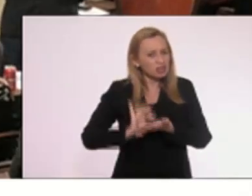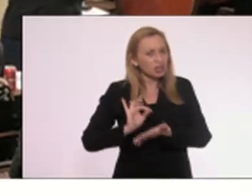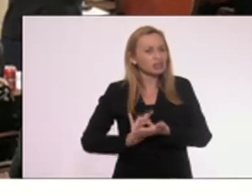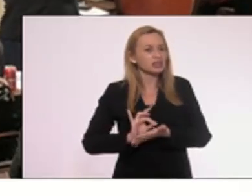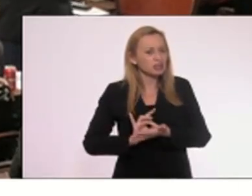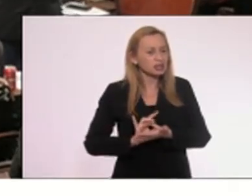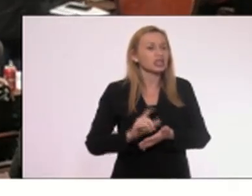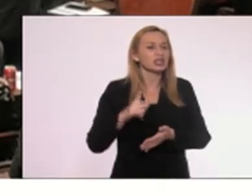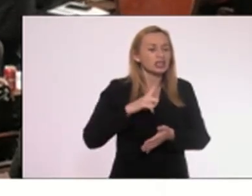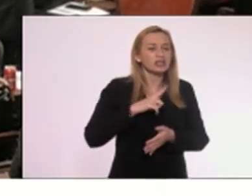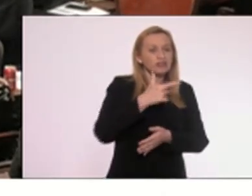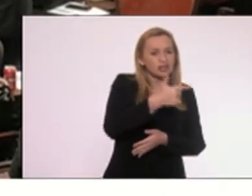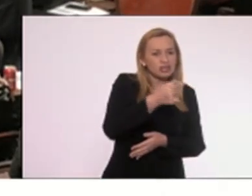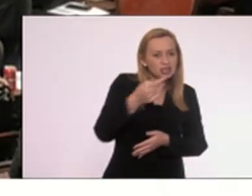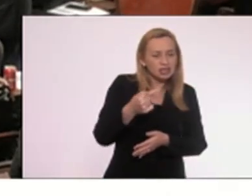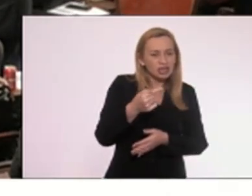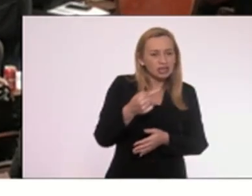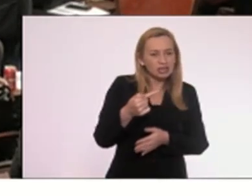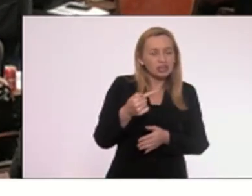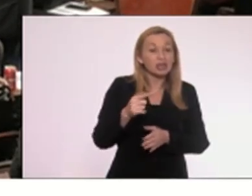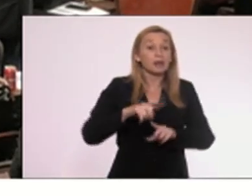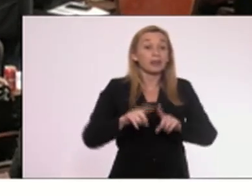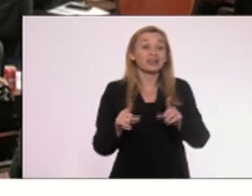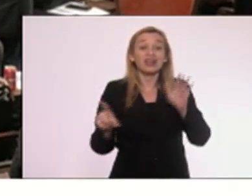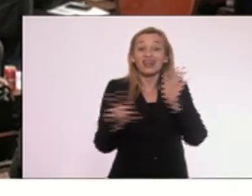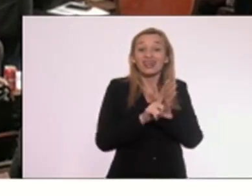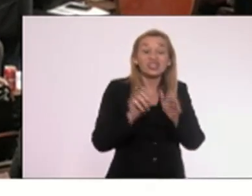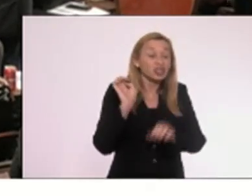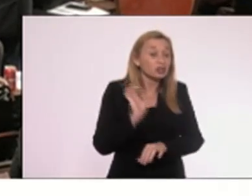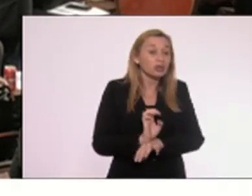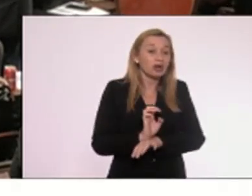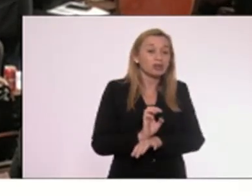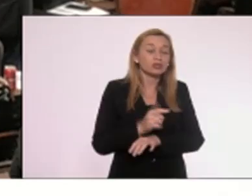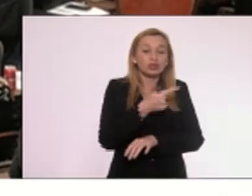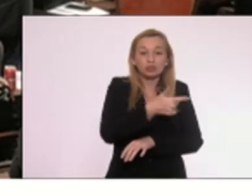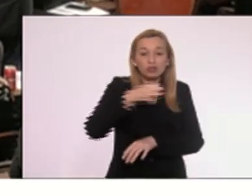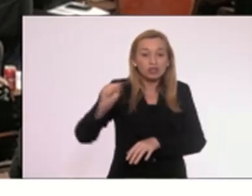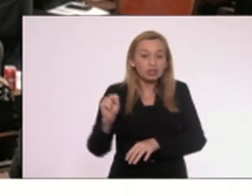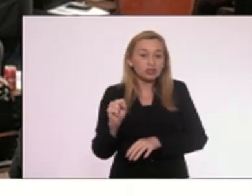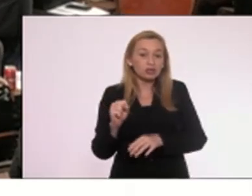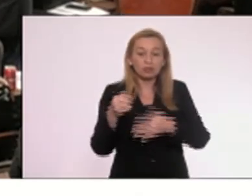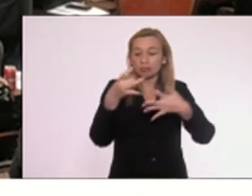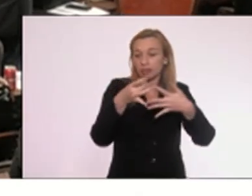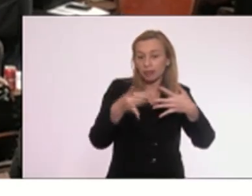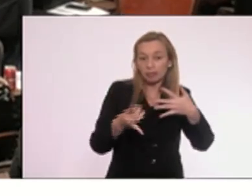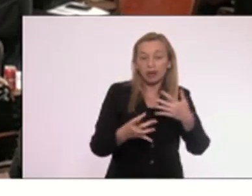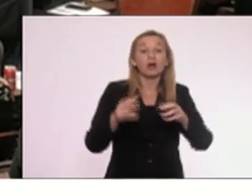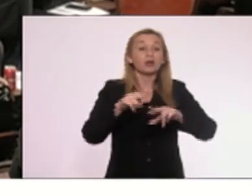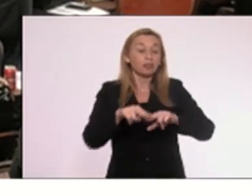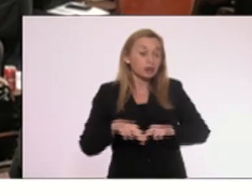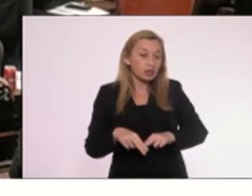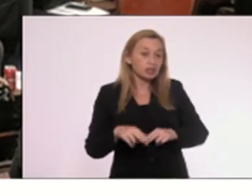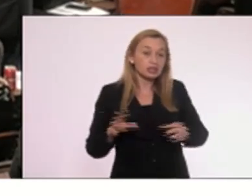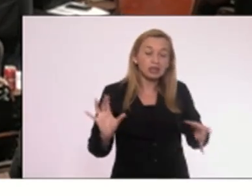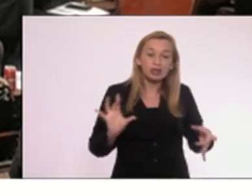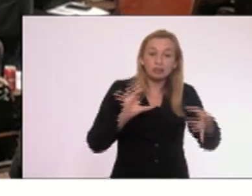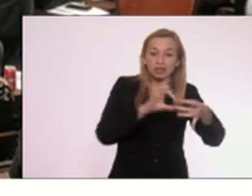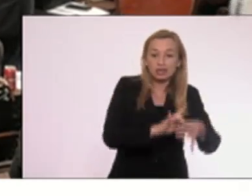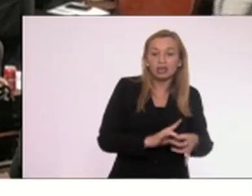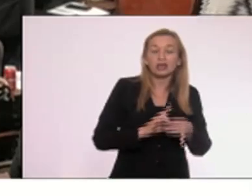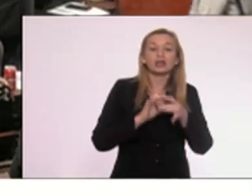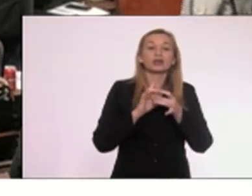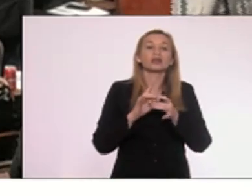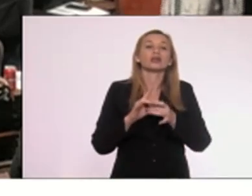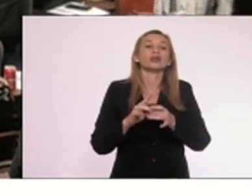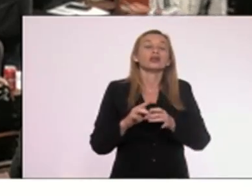Ele existe há 27 anos, mas ele foi consagrado em lei estadual em 2018, nestes termos. Por isso que ao emendar o projeto da deputada Lucinha, eu me referi